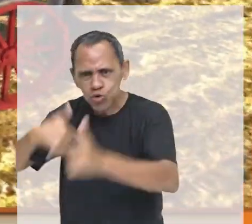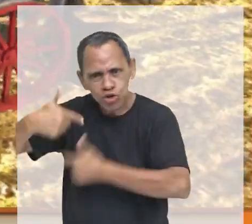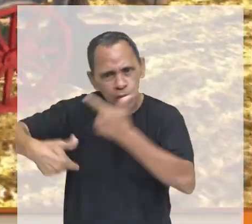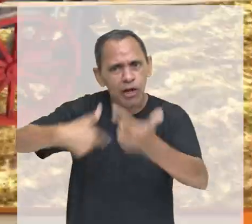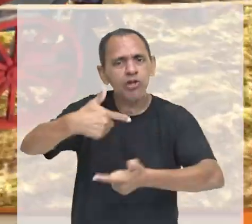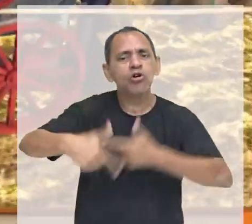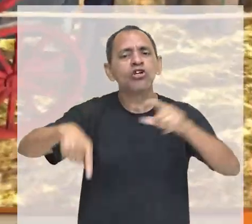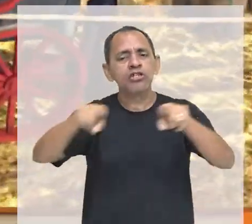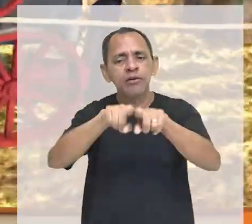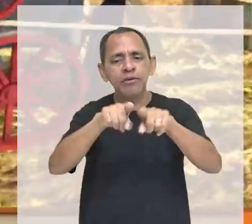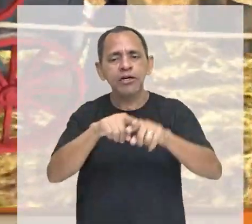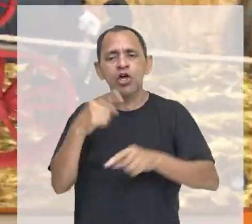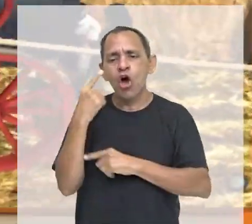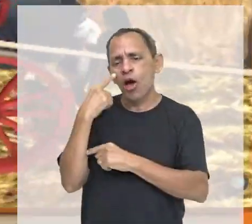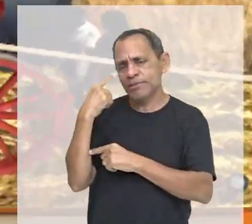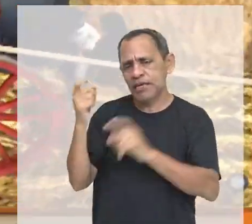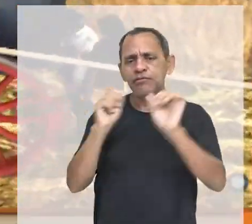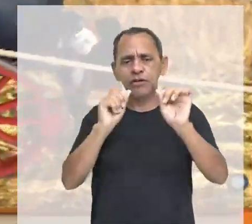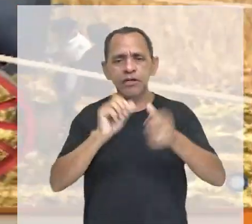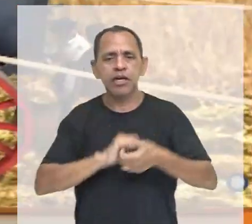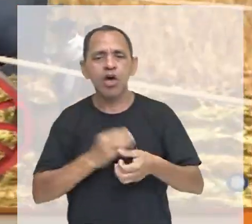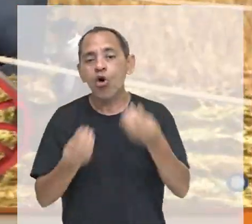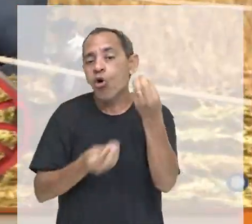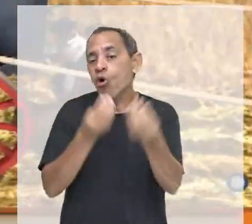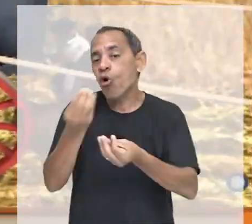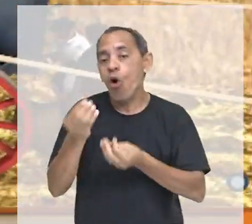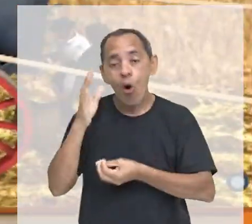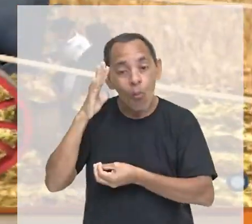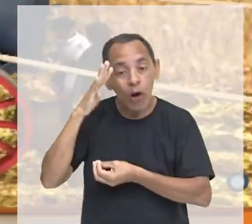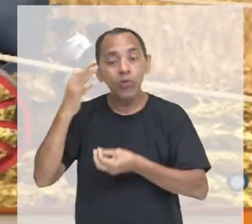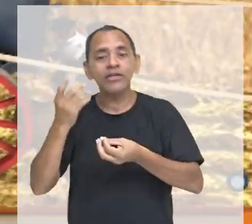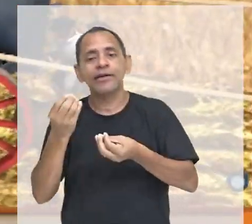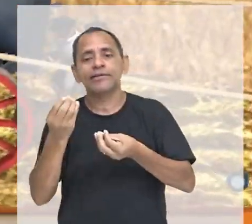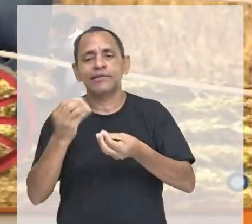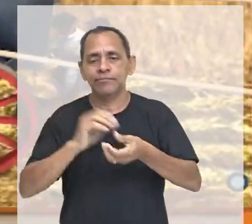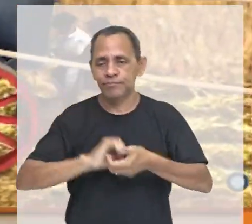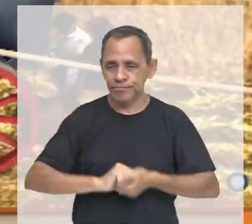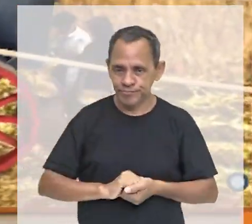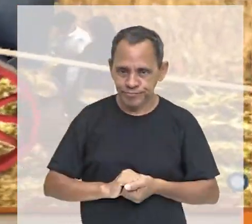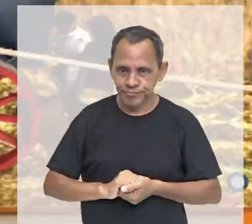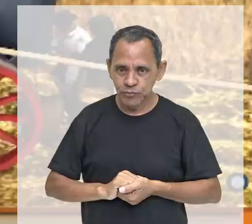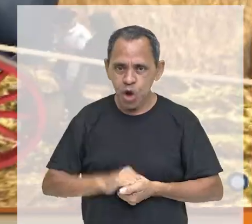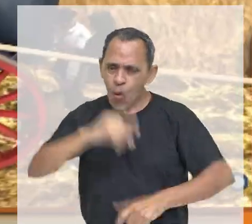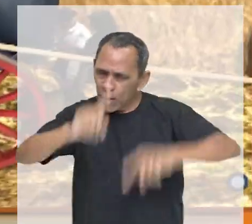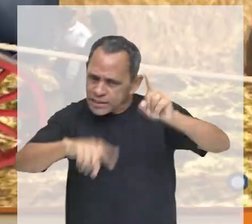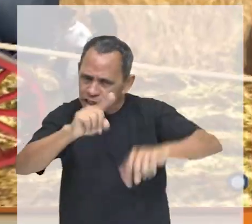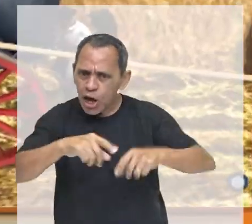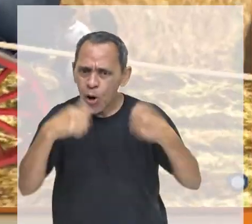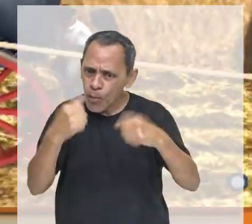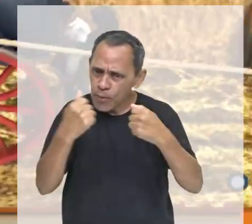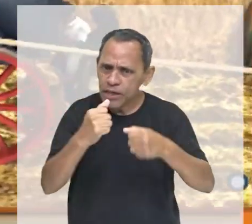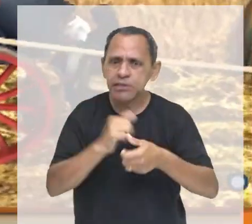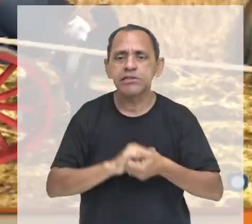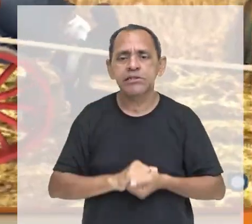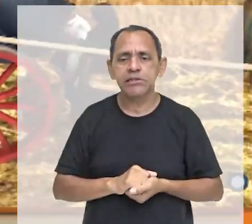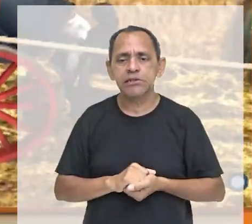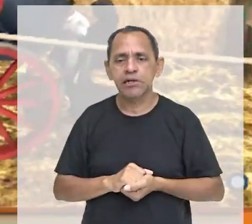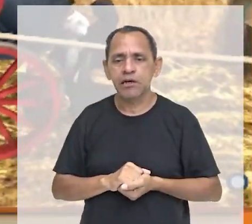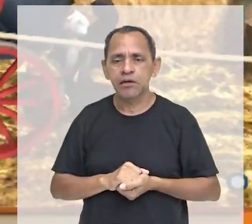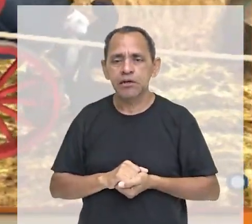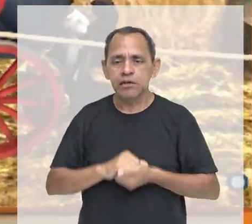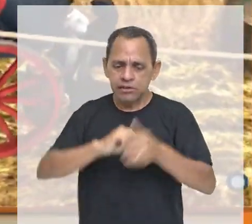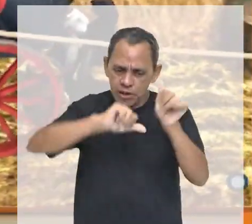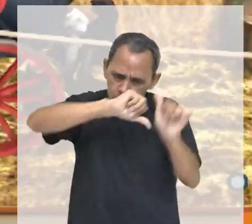o funcionamento. Então, ele joga ali o material que tem que ser debulhado. Aquelas plataformas ali, que devem ter algumas